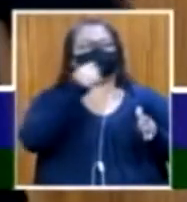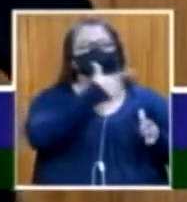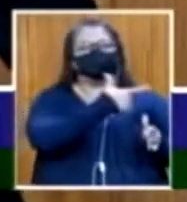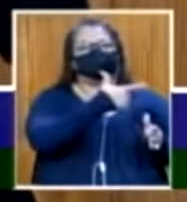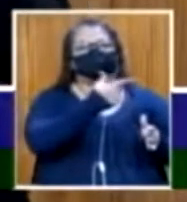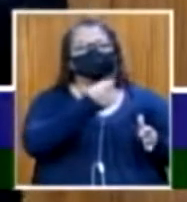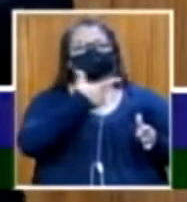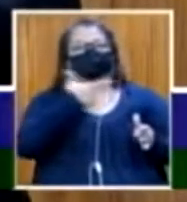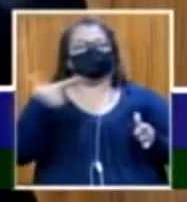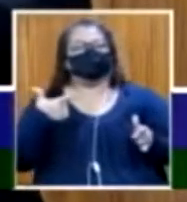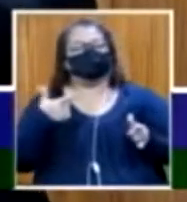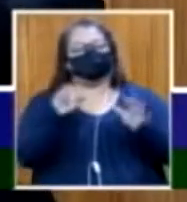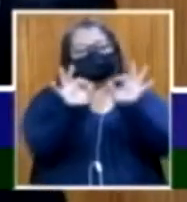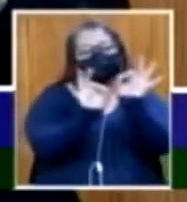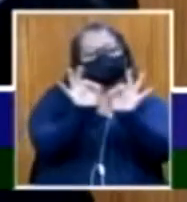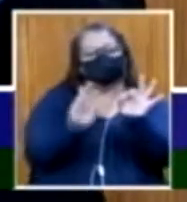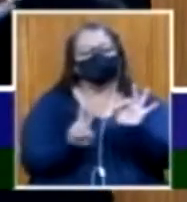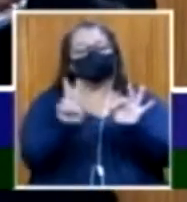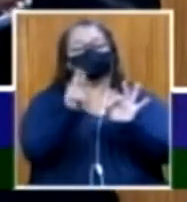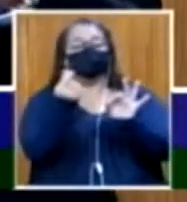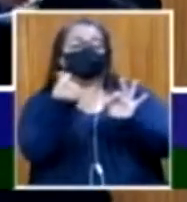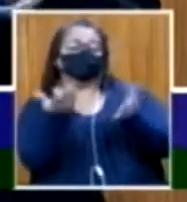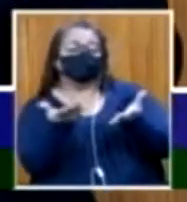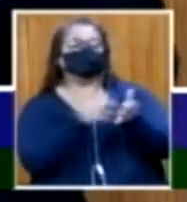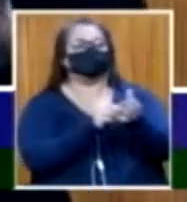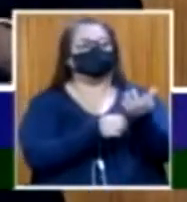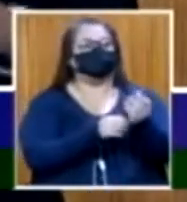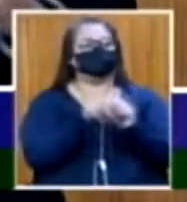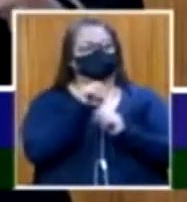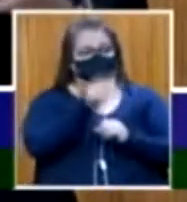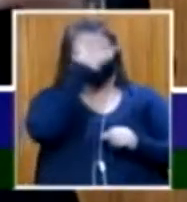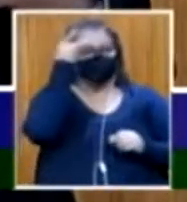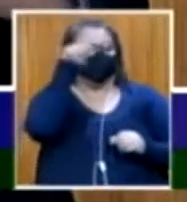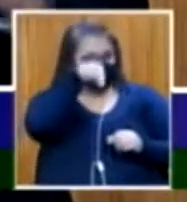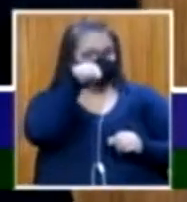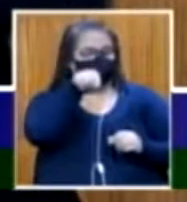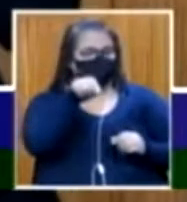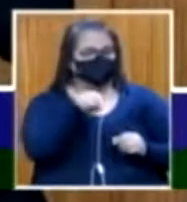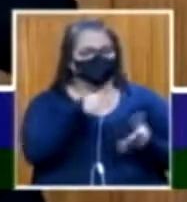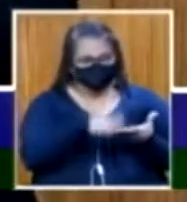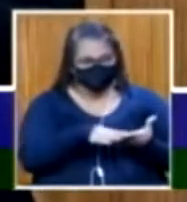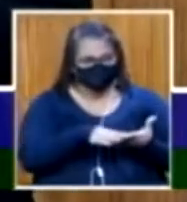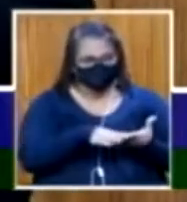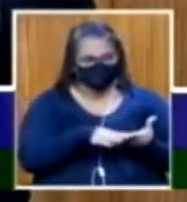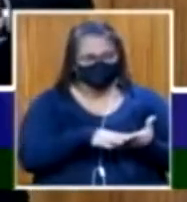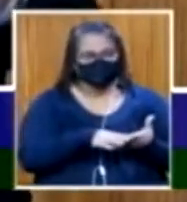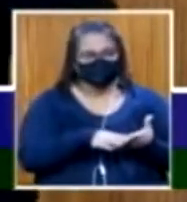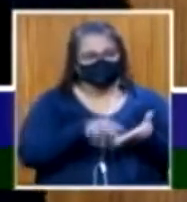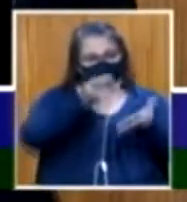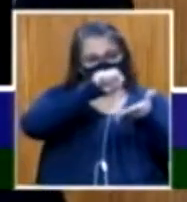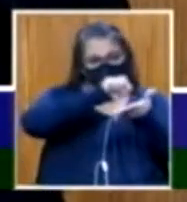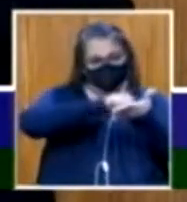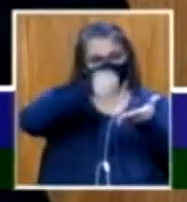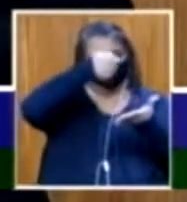de 2022, uma correção de valores para que essa pessoa declare o valor atual